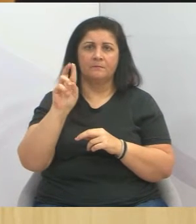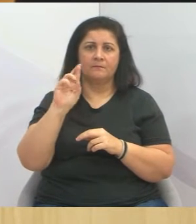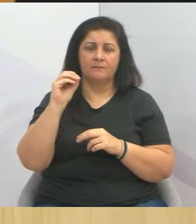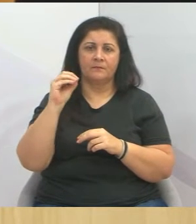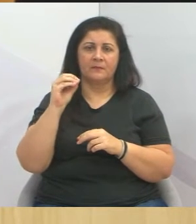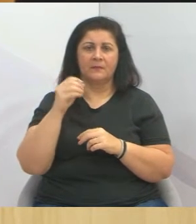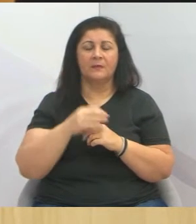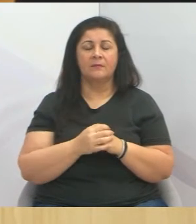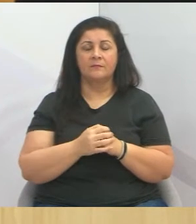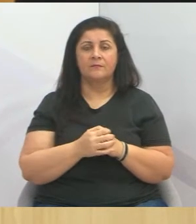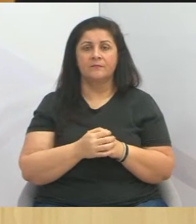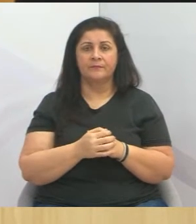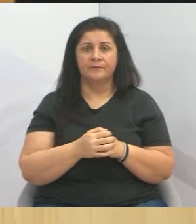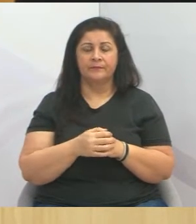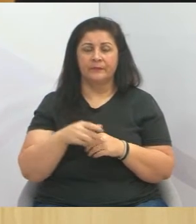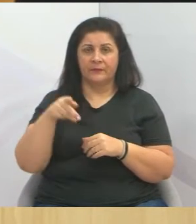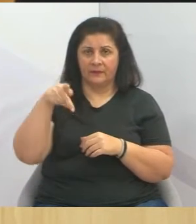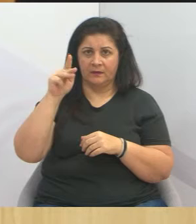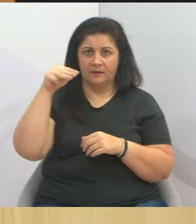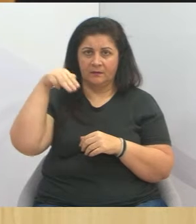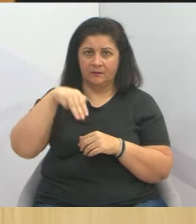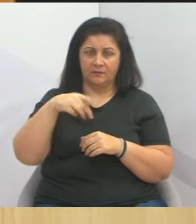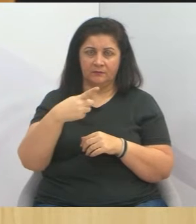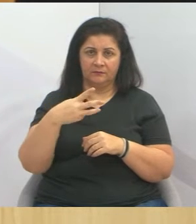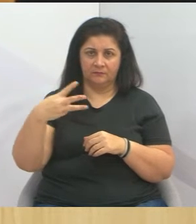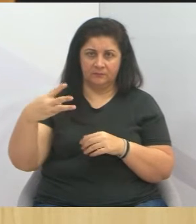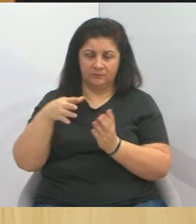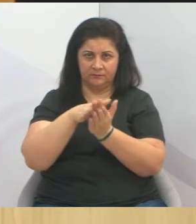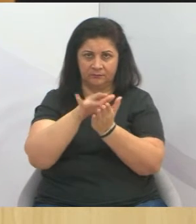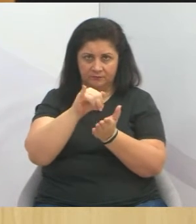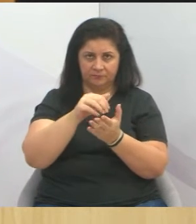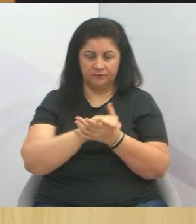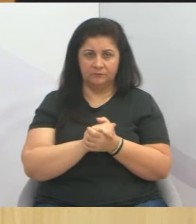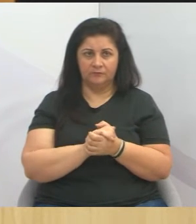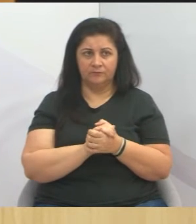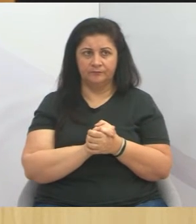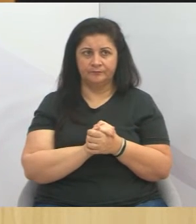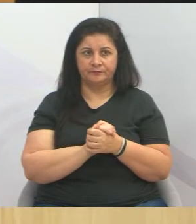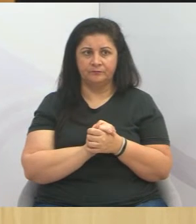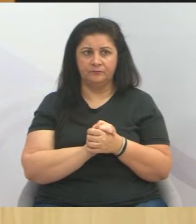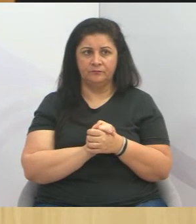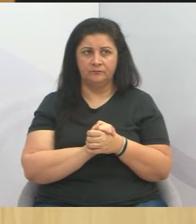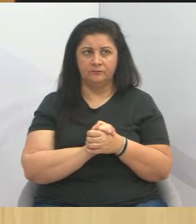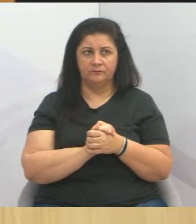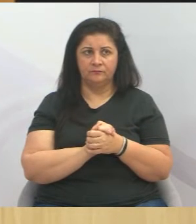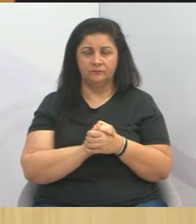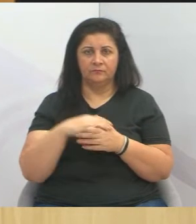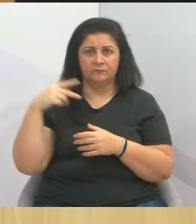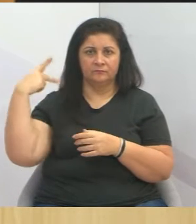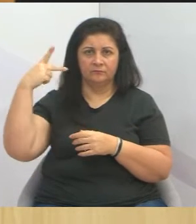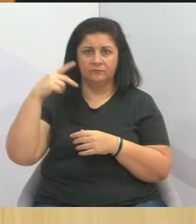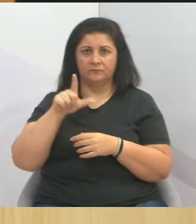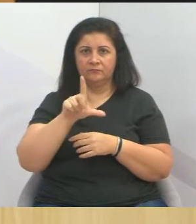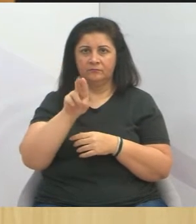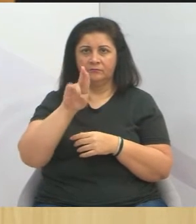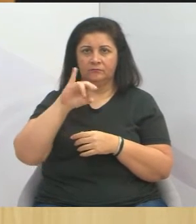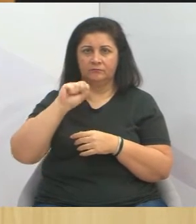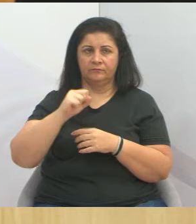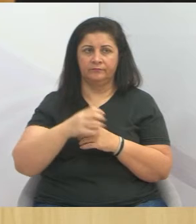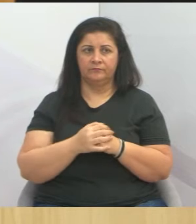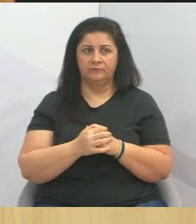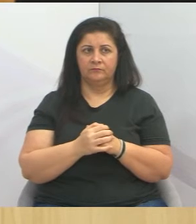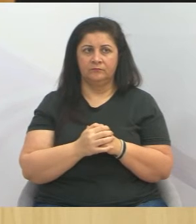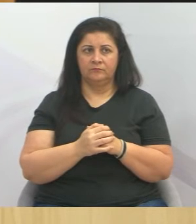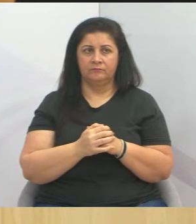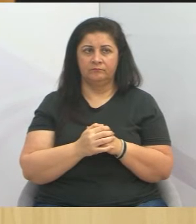13 e 14 Sul no município de Jacareí autoria Vereador Luiz Flávio